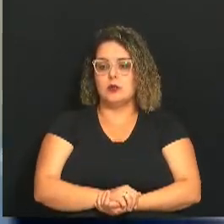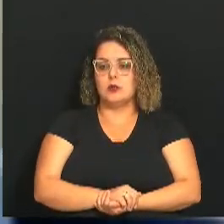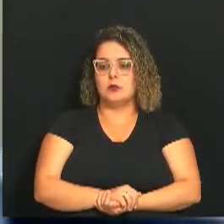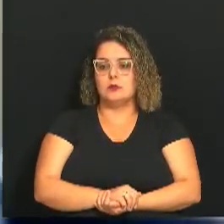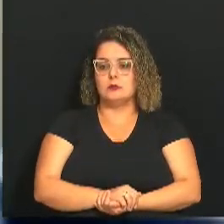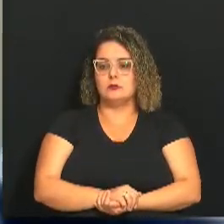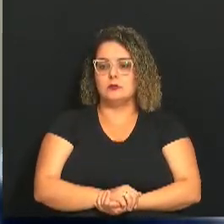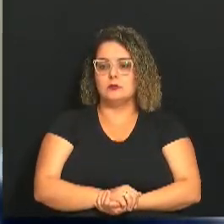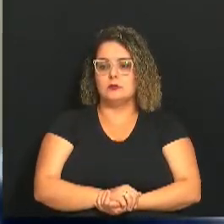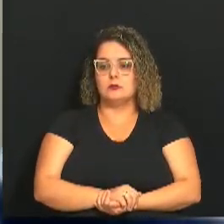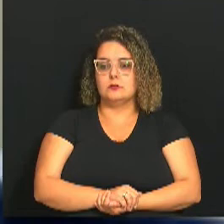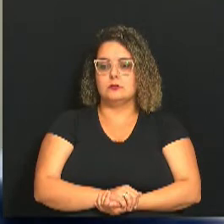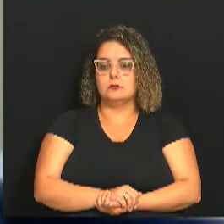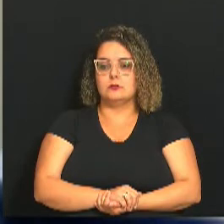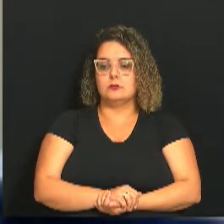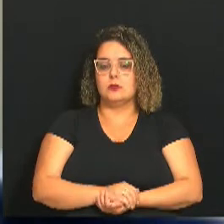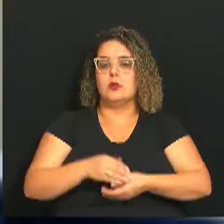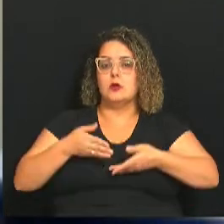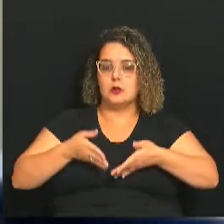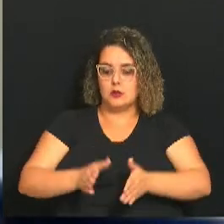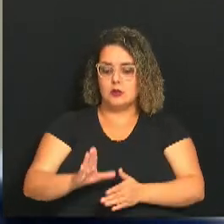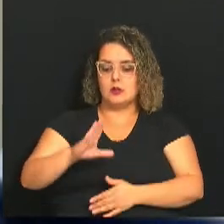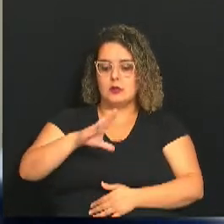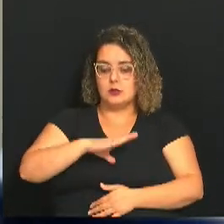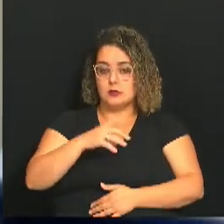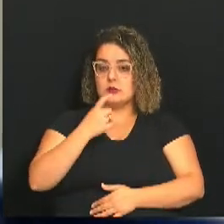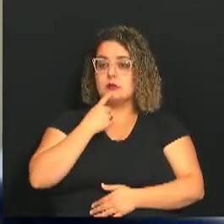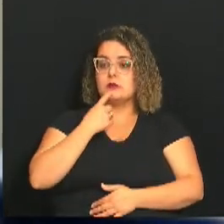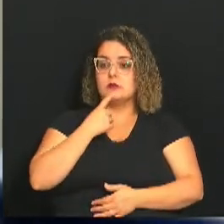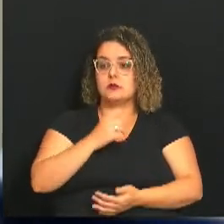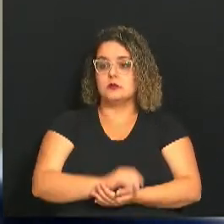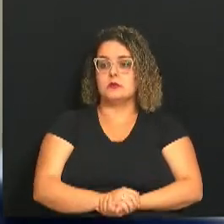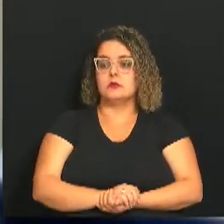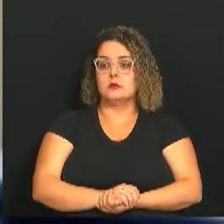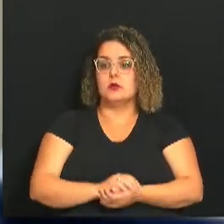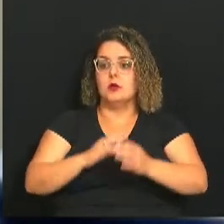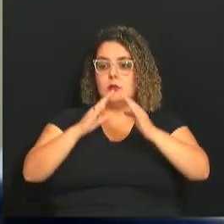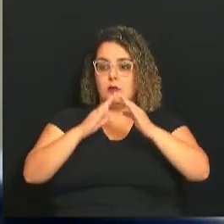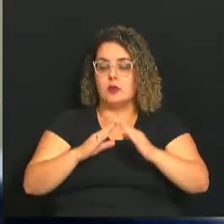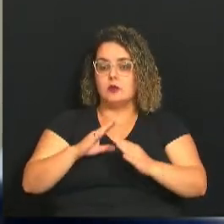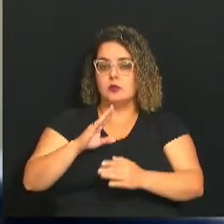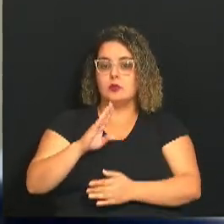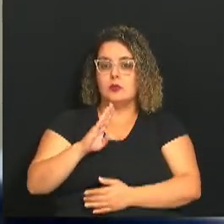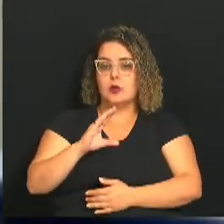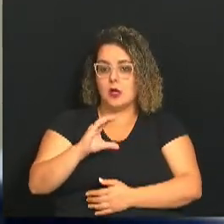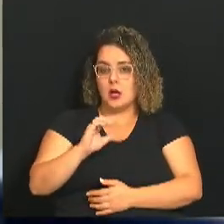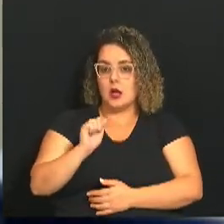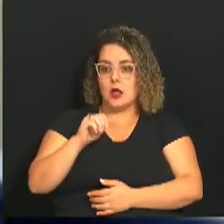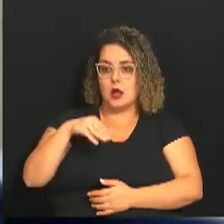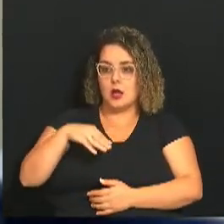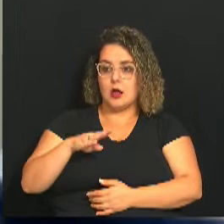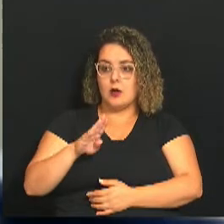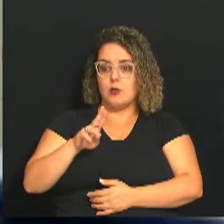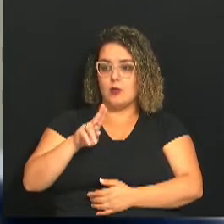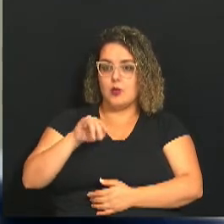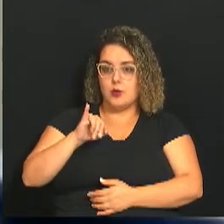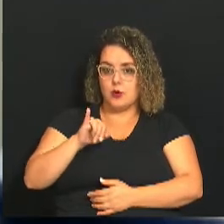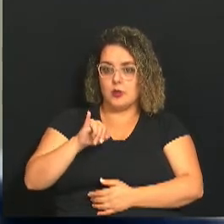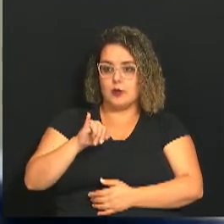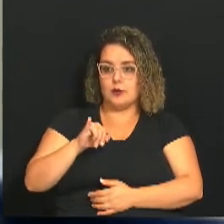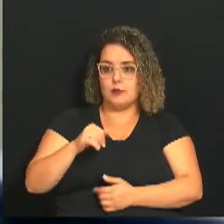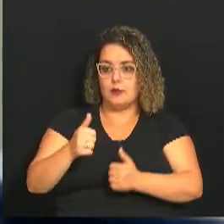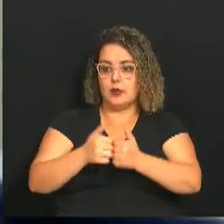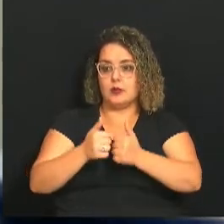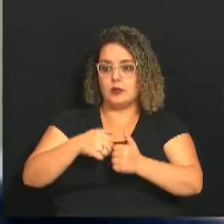Eu nasci em Campinas e morei no Cambuí, próximo da Norte Sul. Na época da